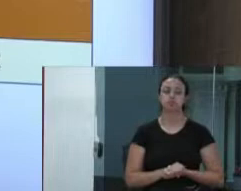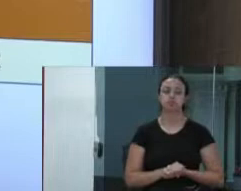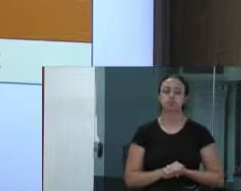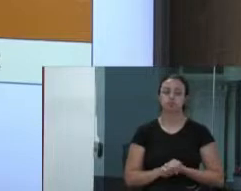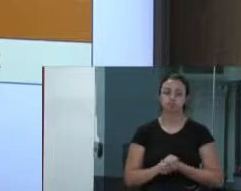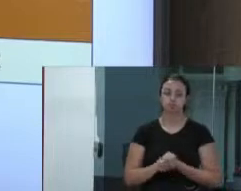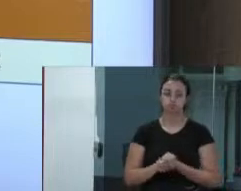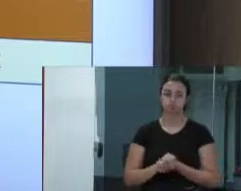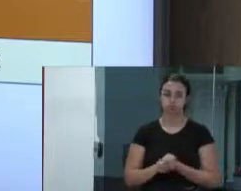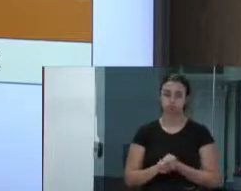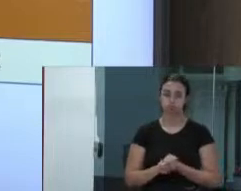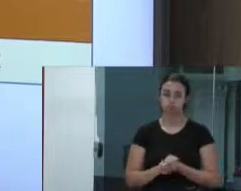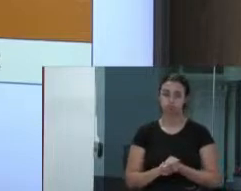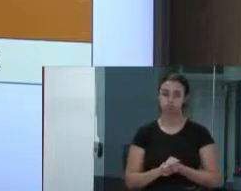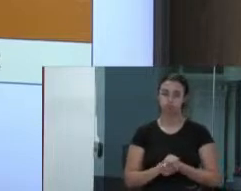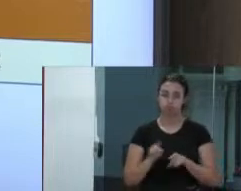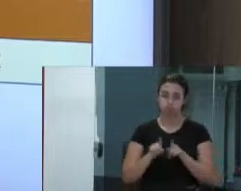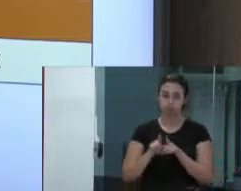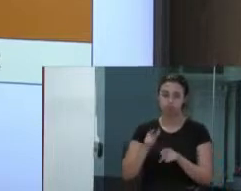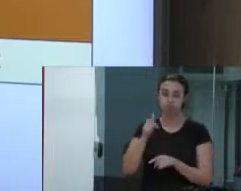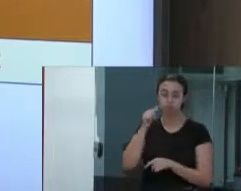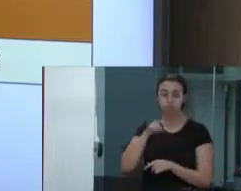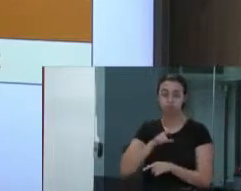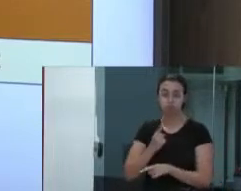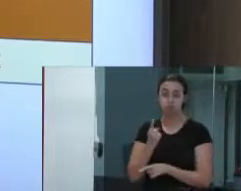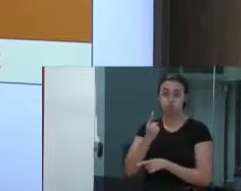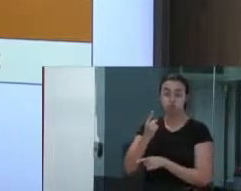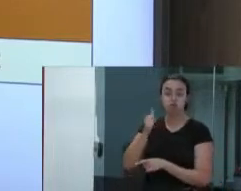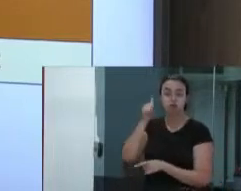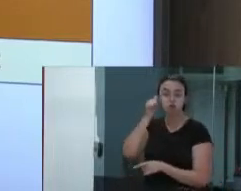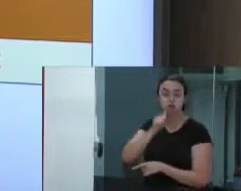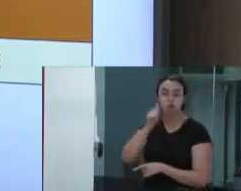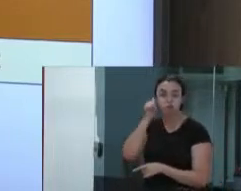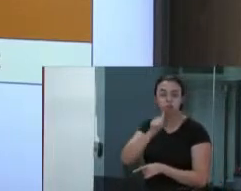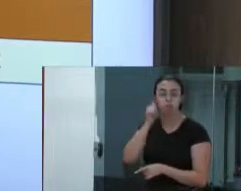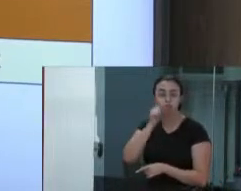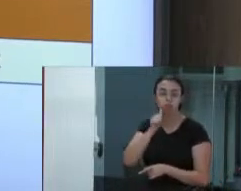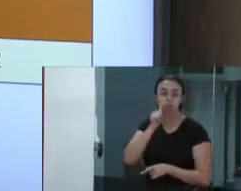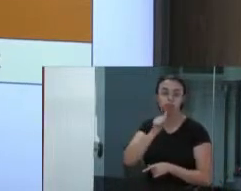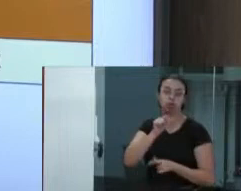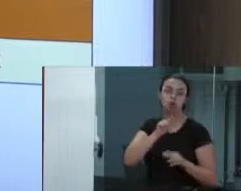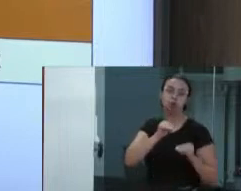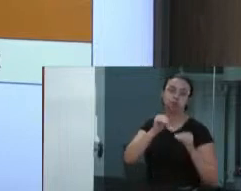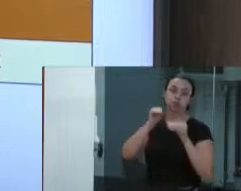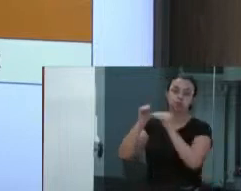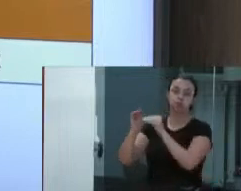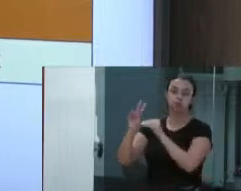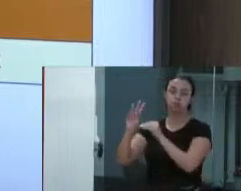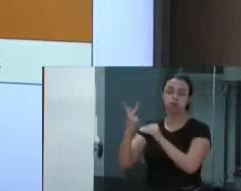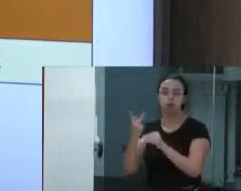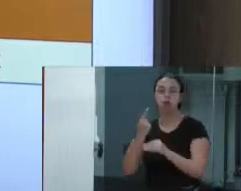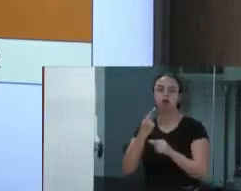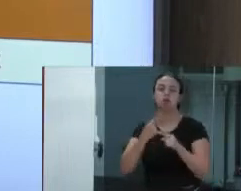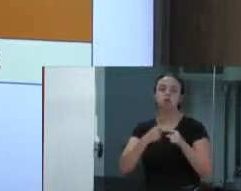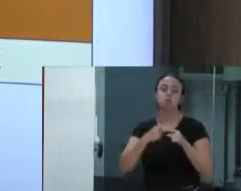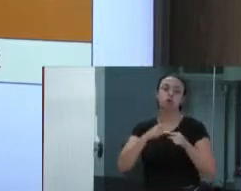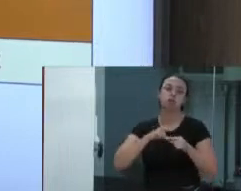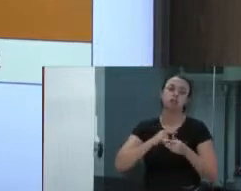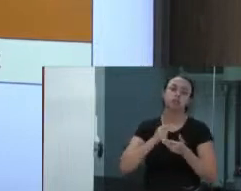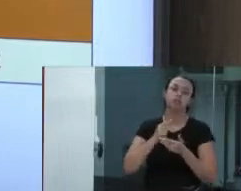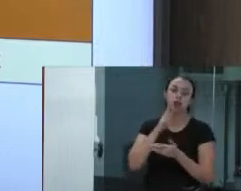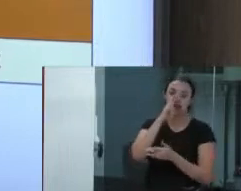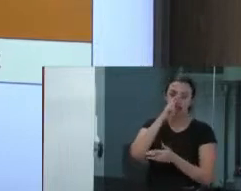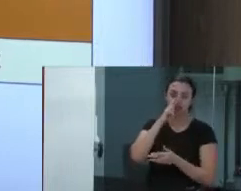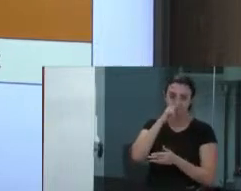Tivemos uma mulher acolhida na Casa Abrigo, encaminhada para Belo Horizonte, uma situação grave com risco de vida, de morte,